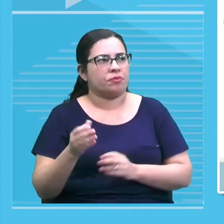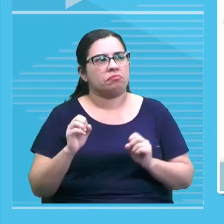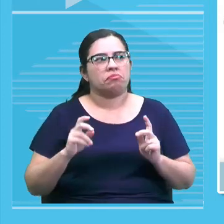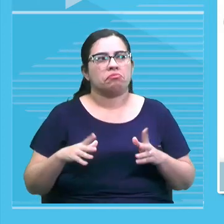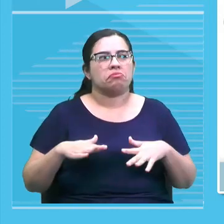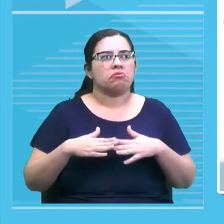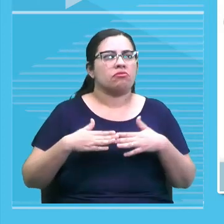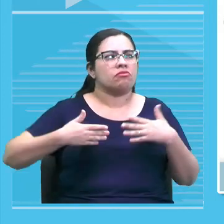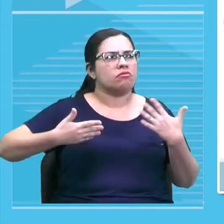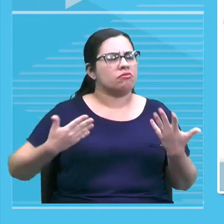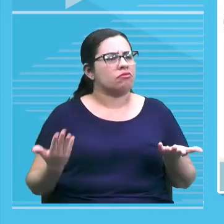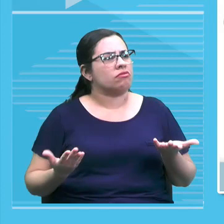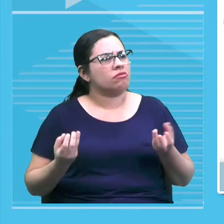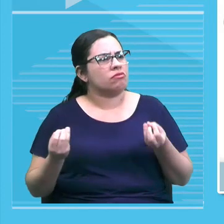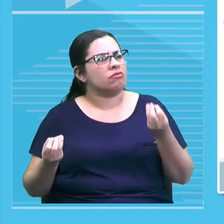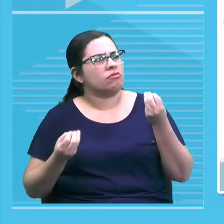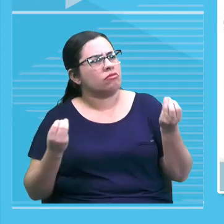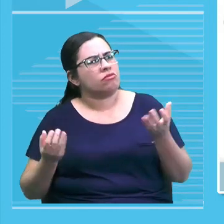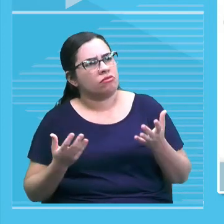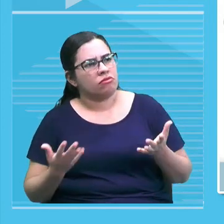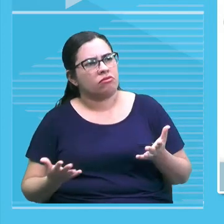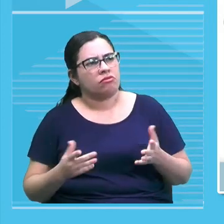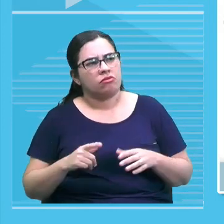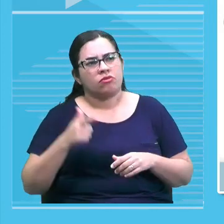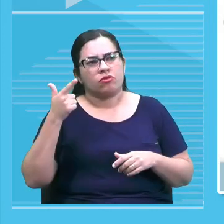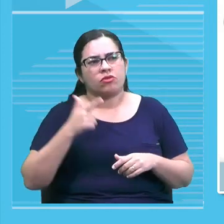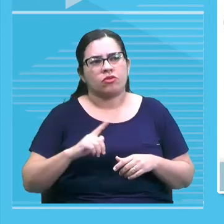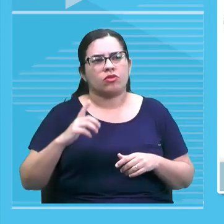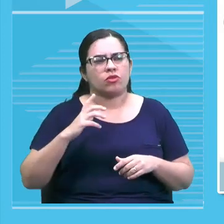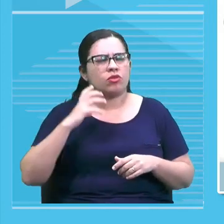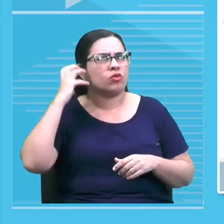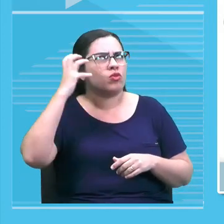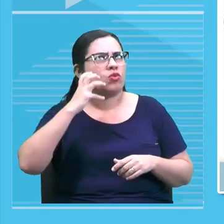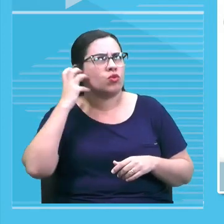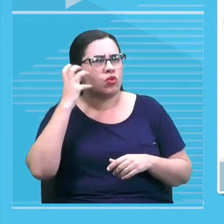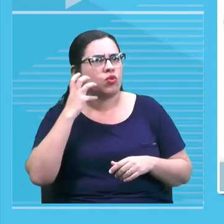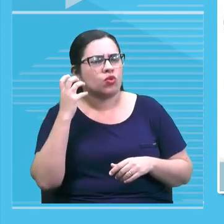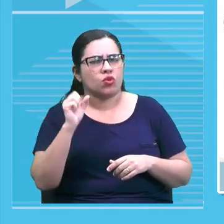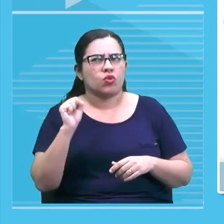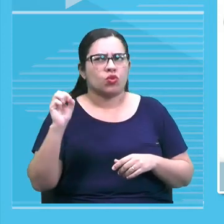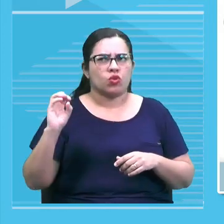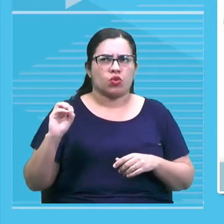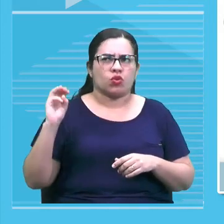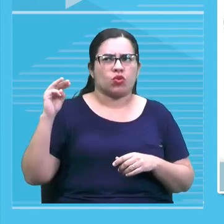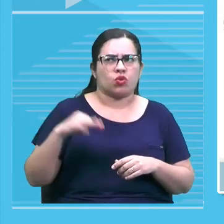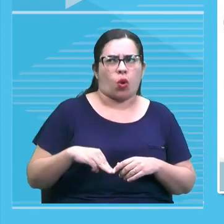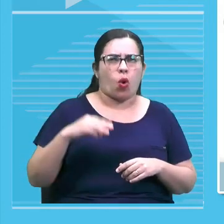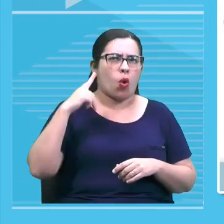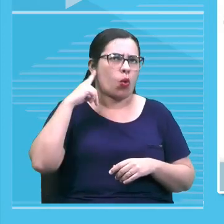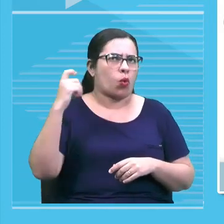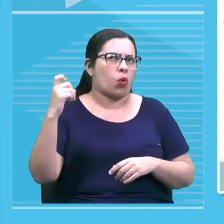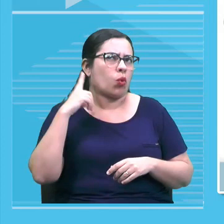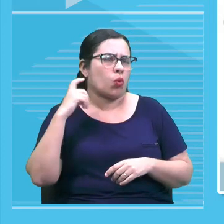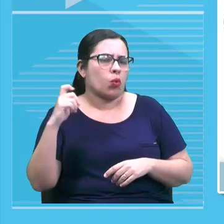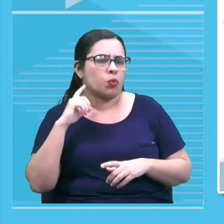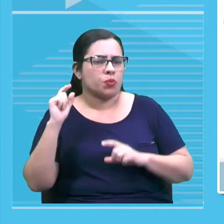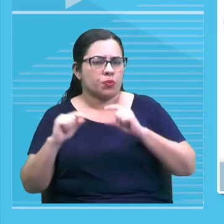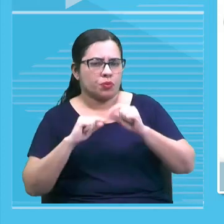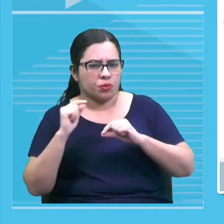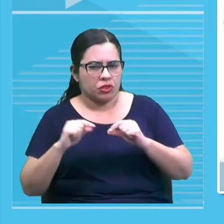Professor ultrassom só lembrar som o som é